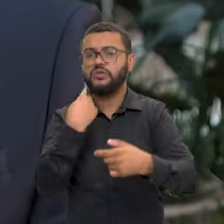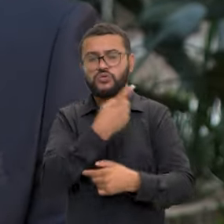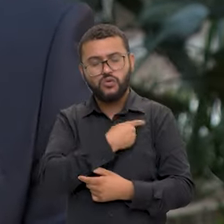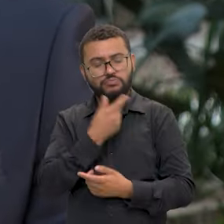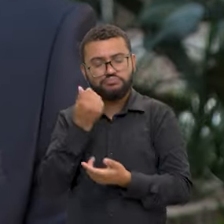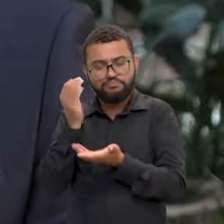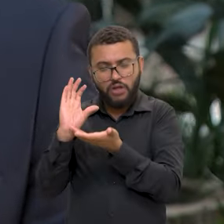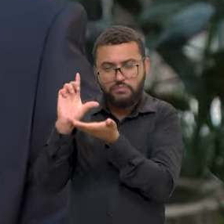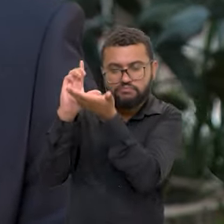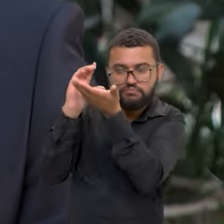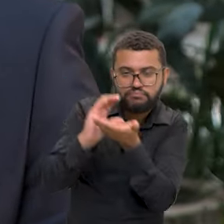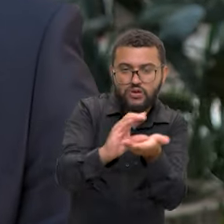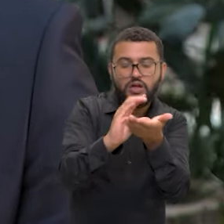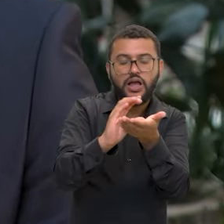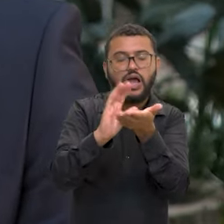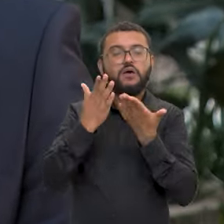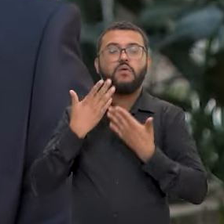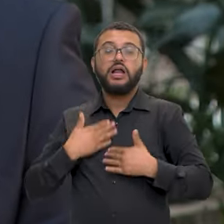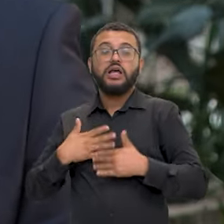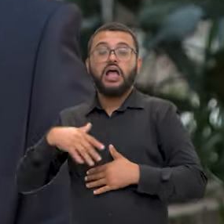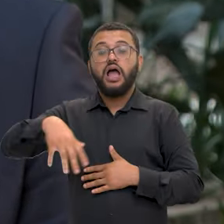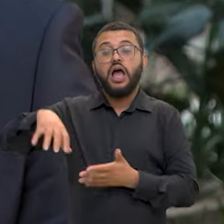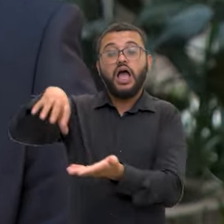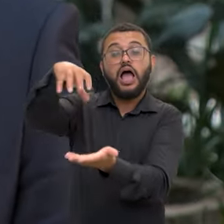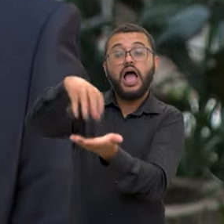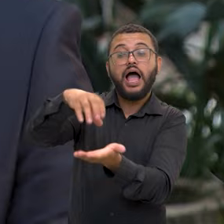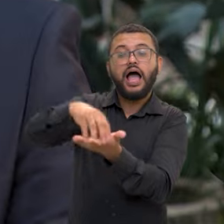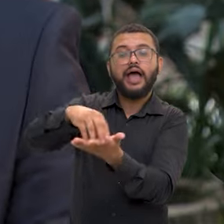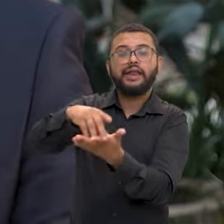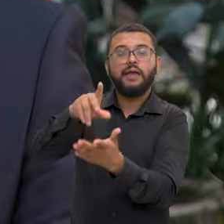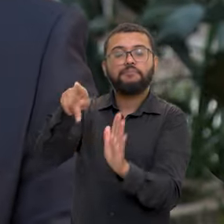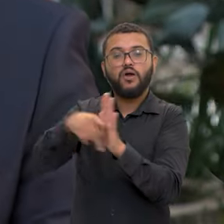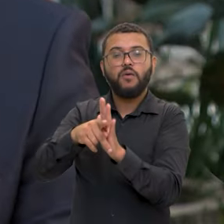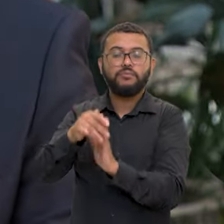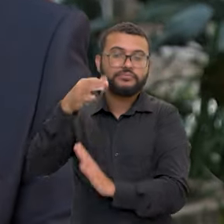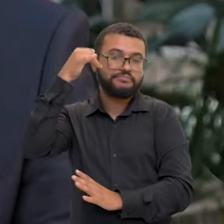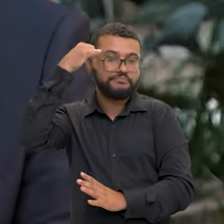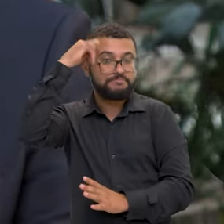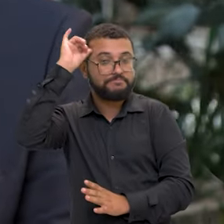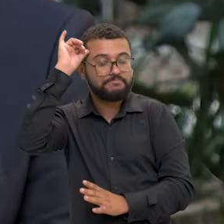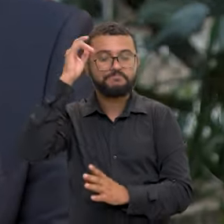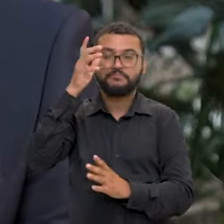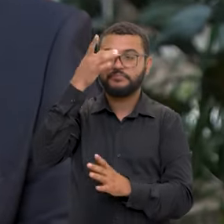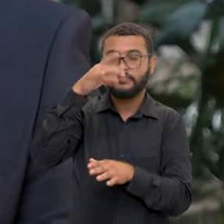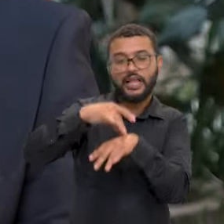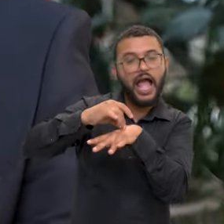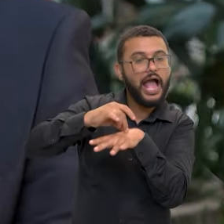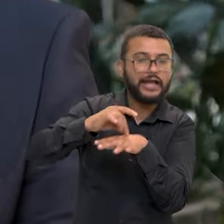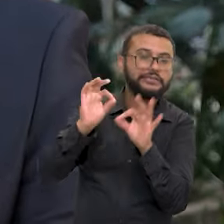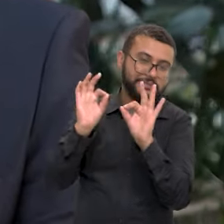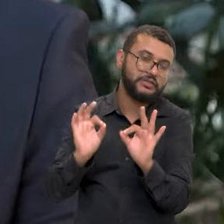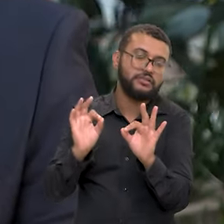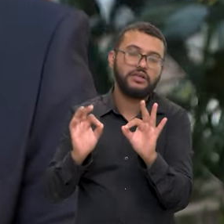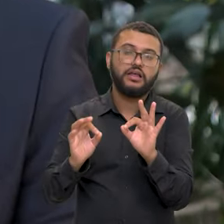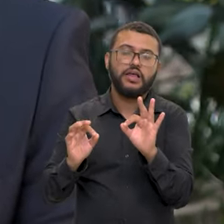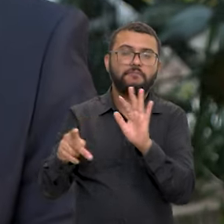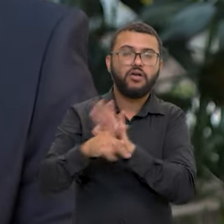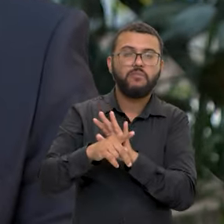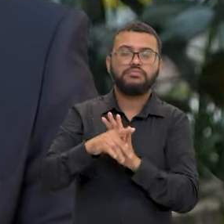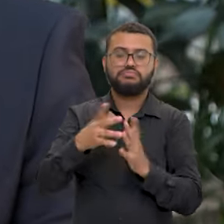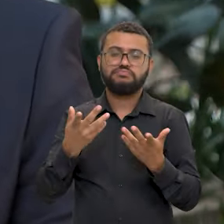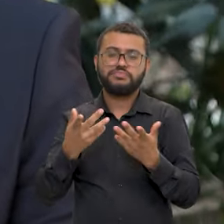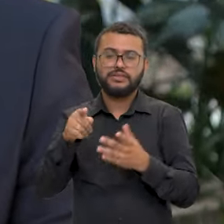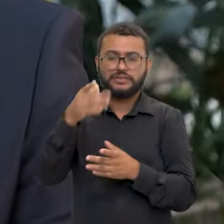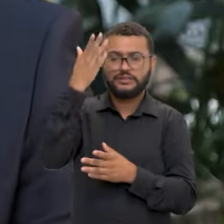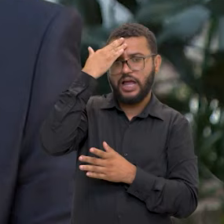a setores, como, por exemplo, o setor de proteína animal. É muito importante eles terem uma leitura do que tem, por exemplo, de produção de milho